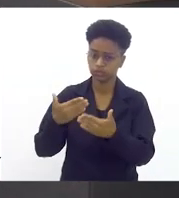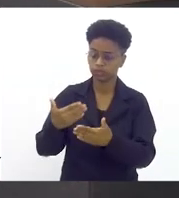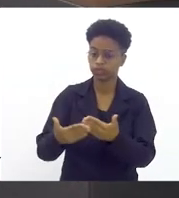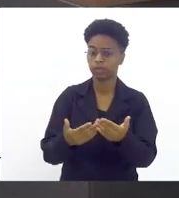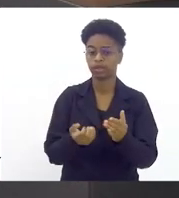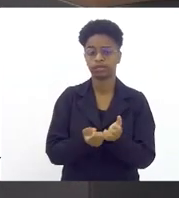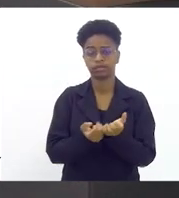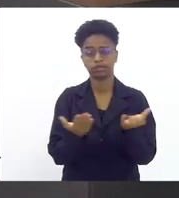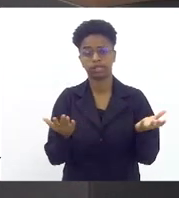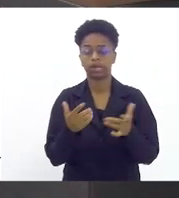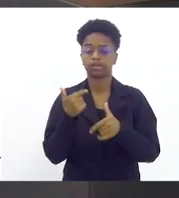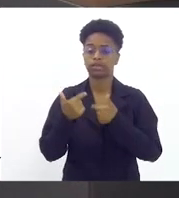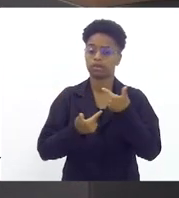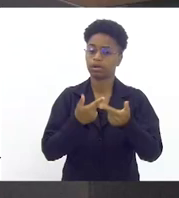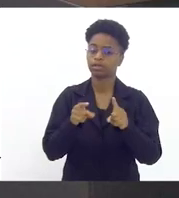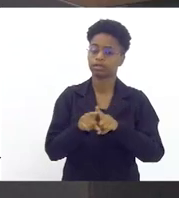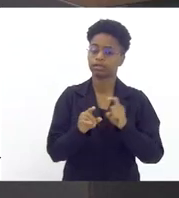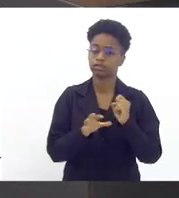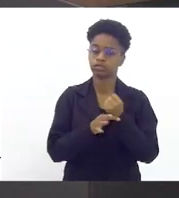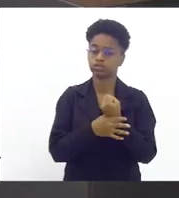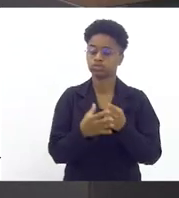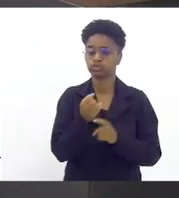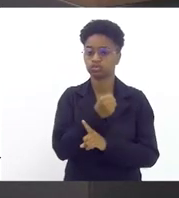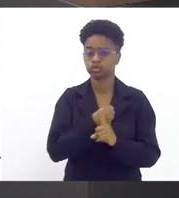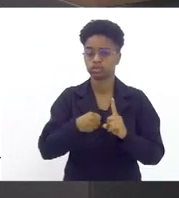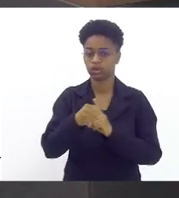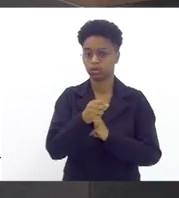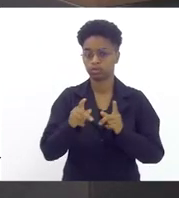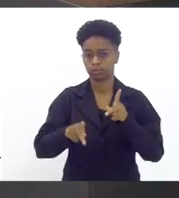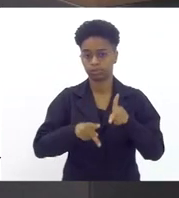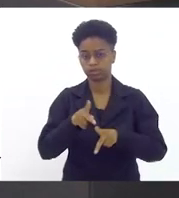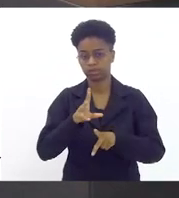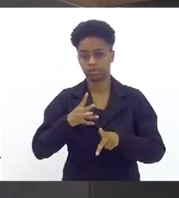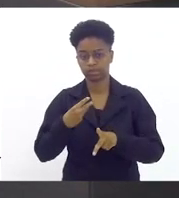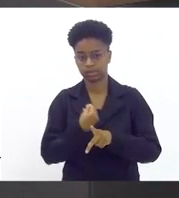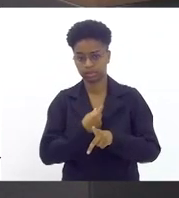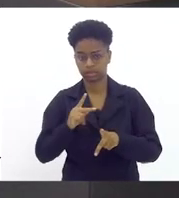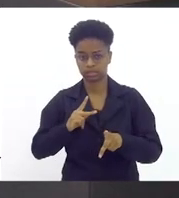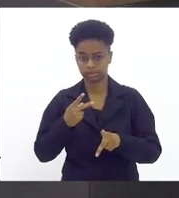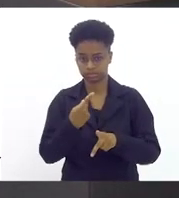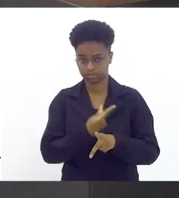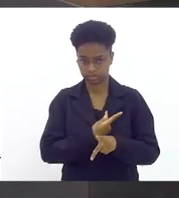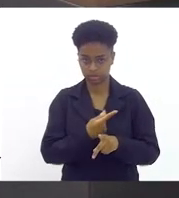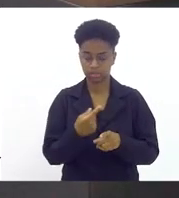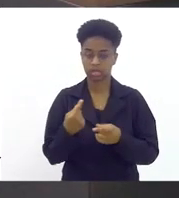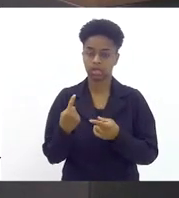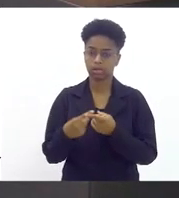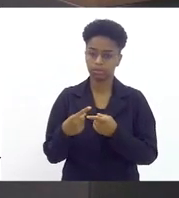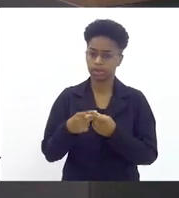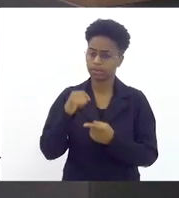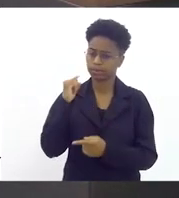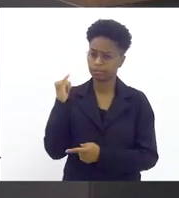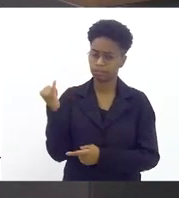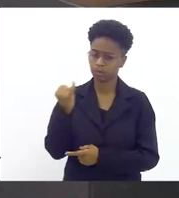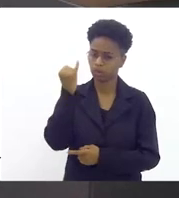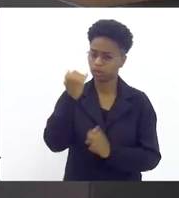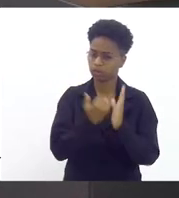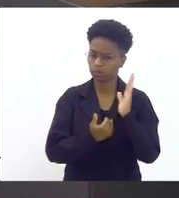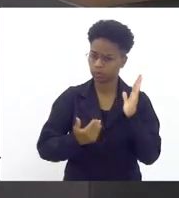emprego, seguridade social da população transexual e travesti, pois é de extrema importância que